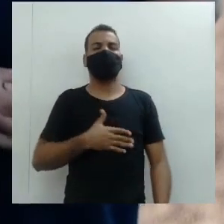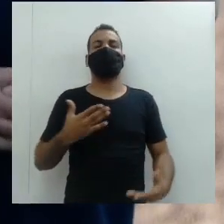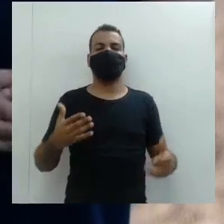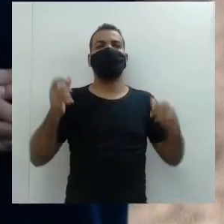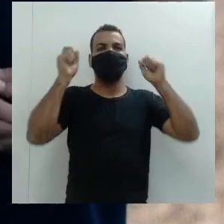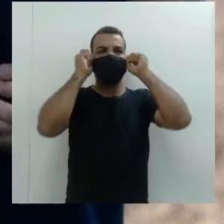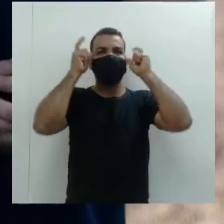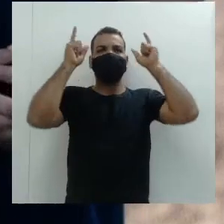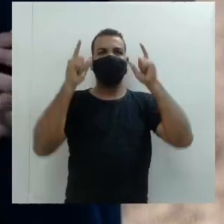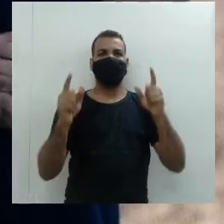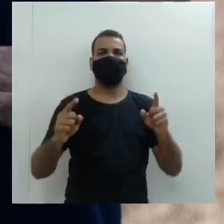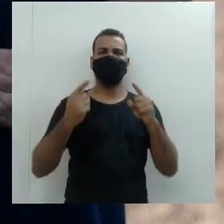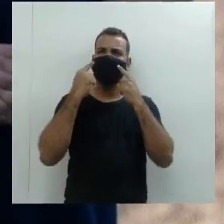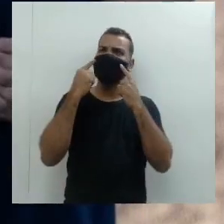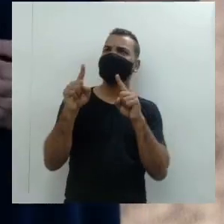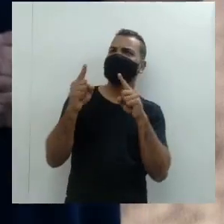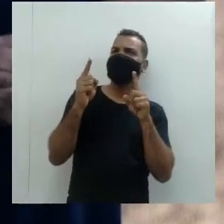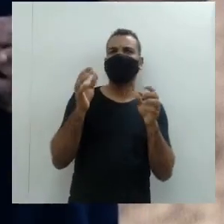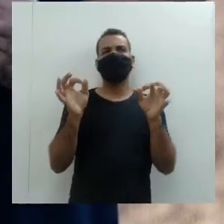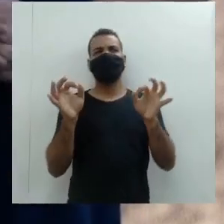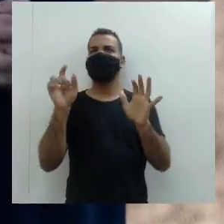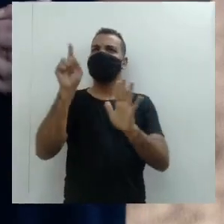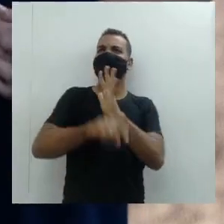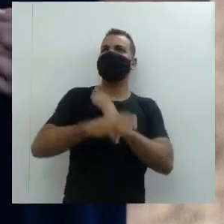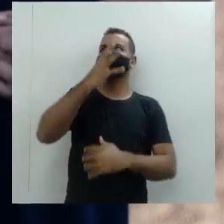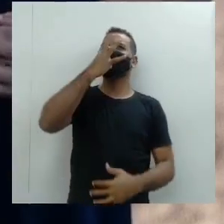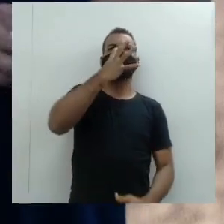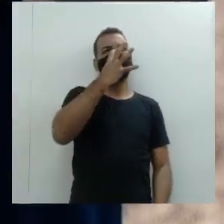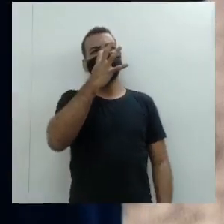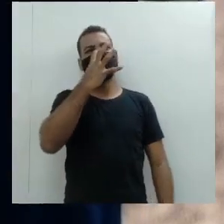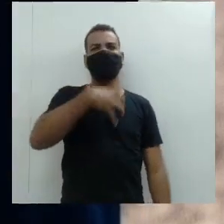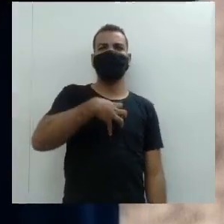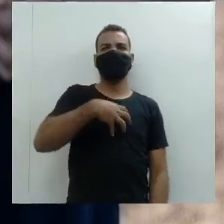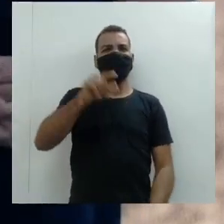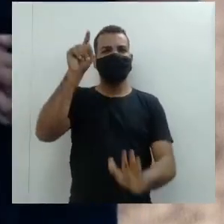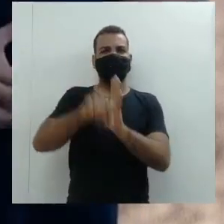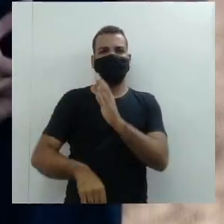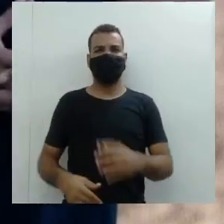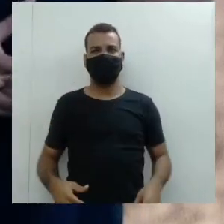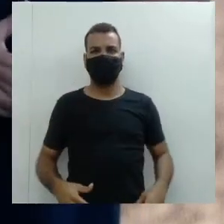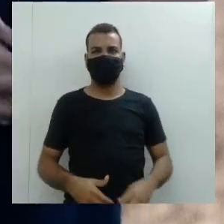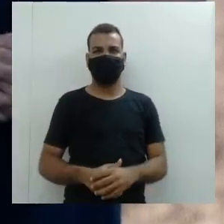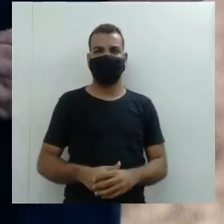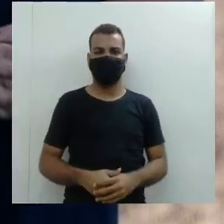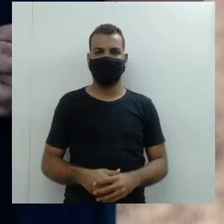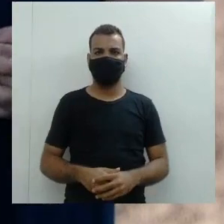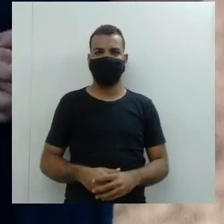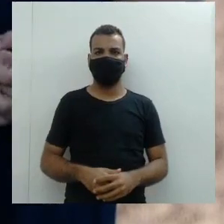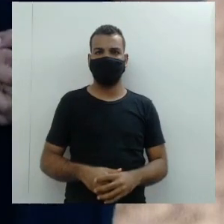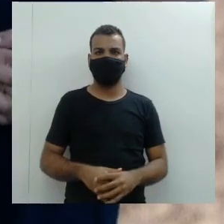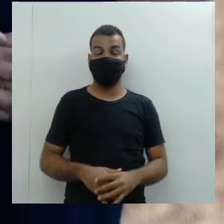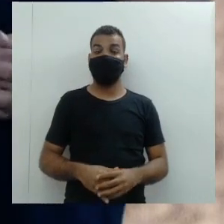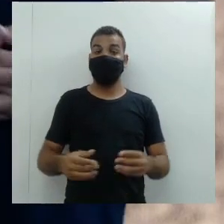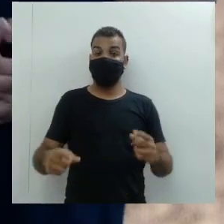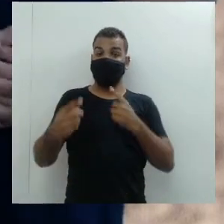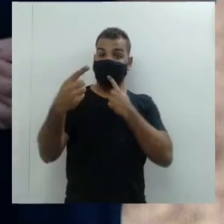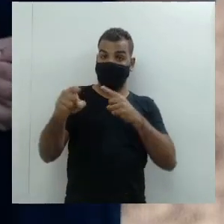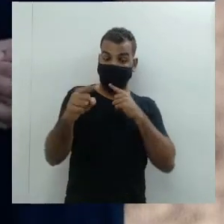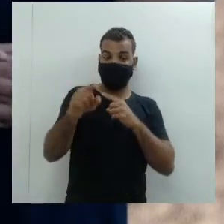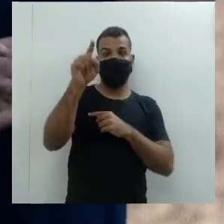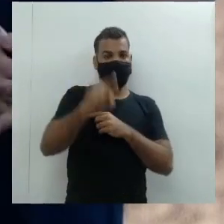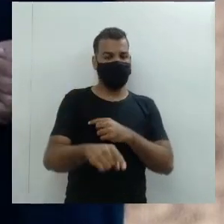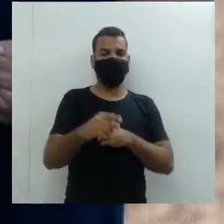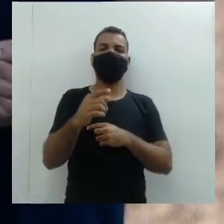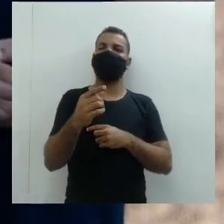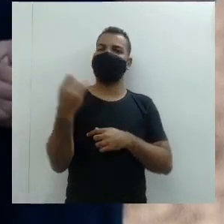texto bem crítico, não é isso? Exatamente. Né? Mais uma vez estamos mostrando que a questão do gênero, a questão da crítica aí, não é só a